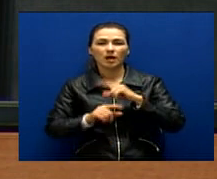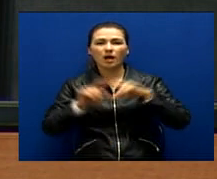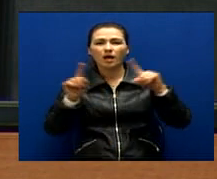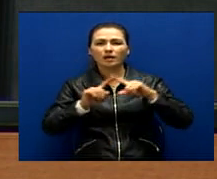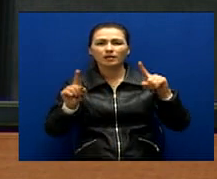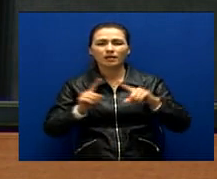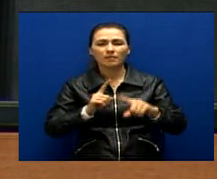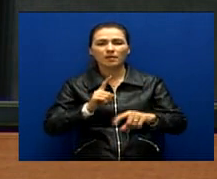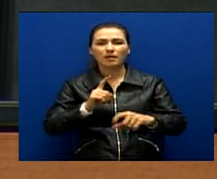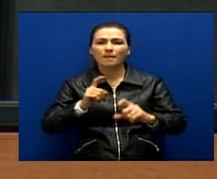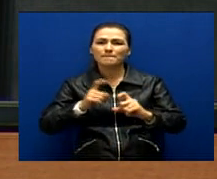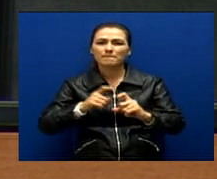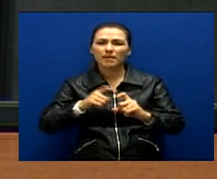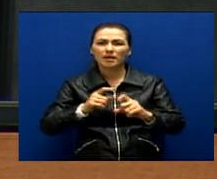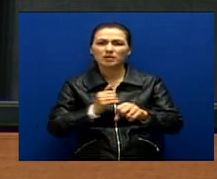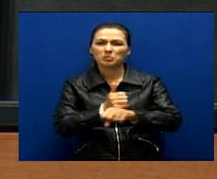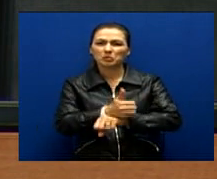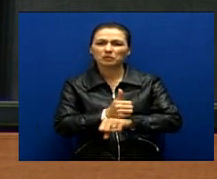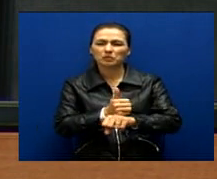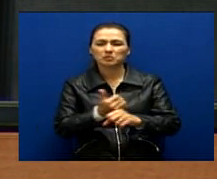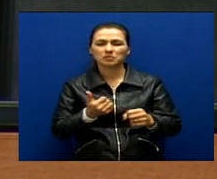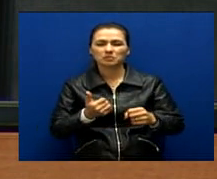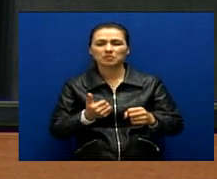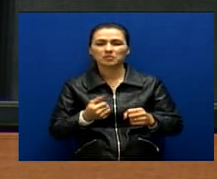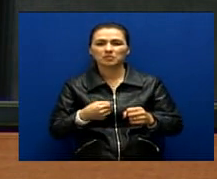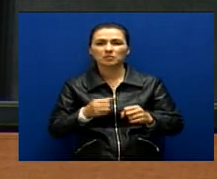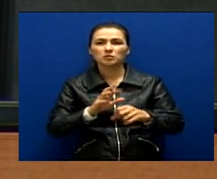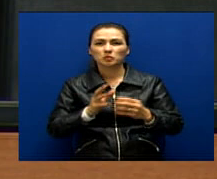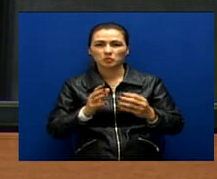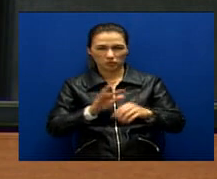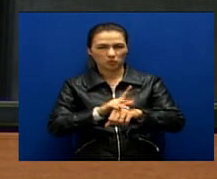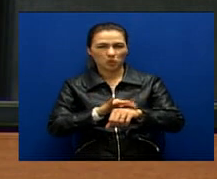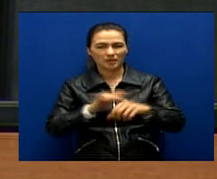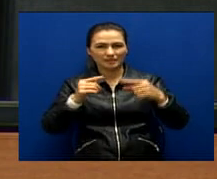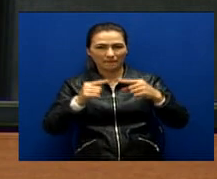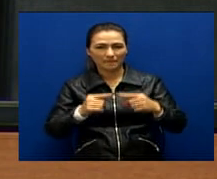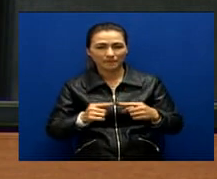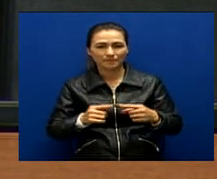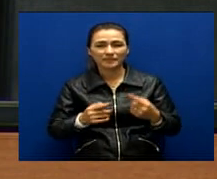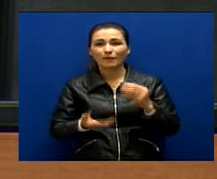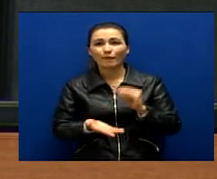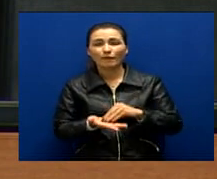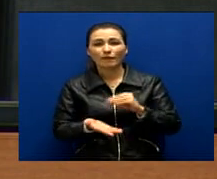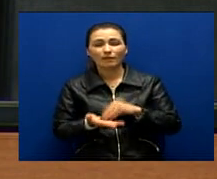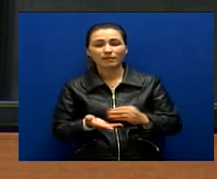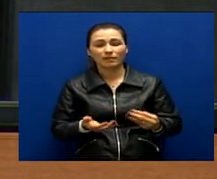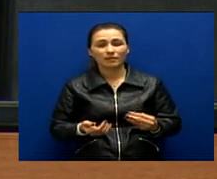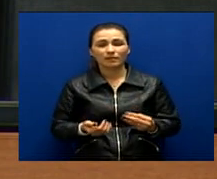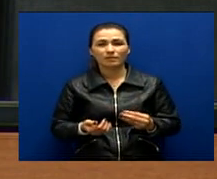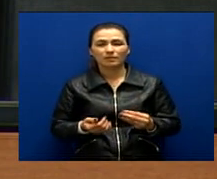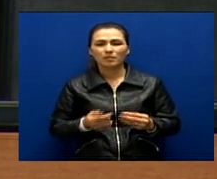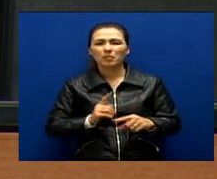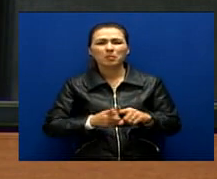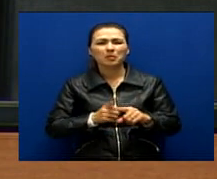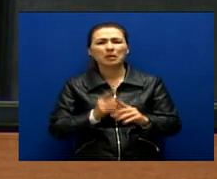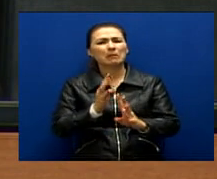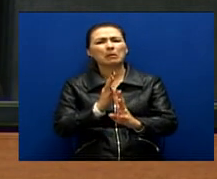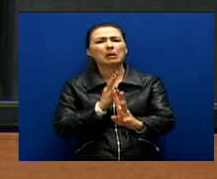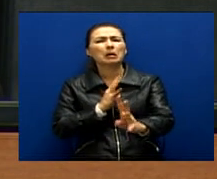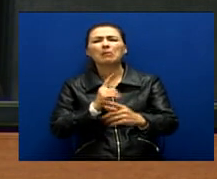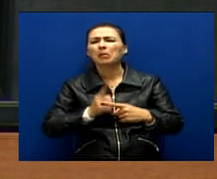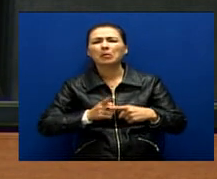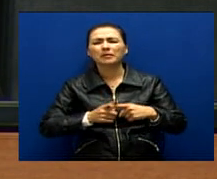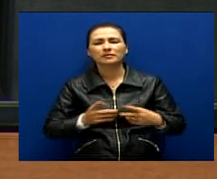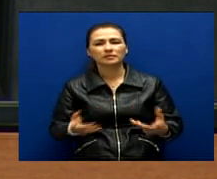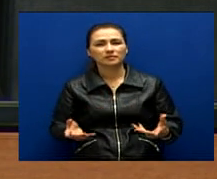falta de médicos é necessário urgentemente investimento em concursos públicos para isso e